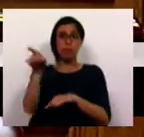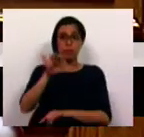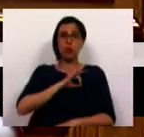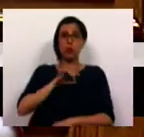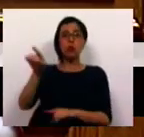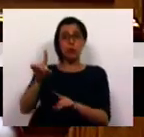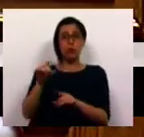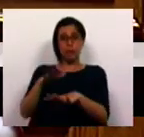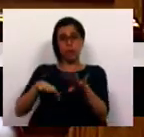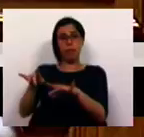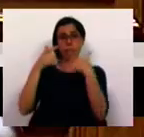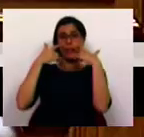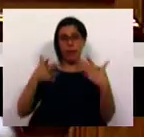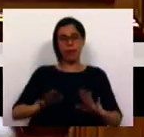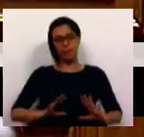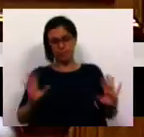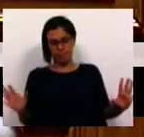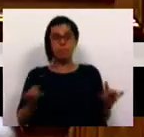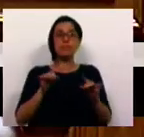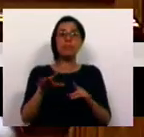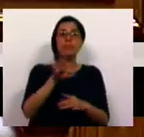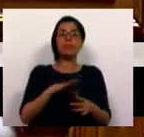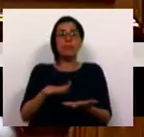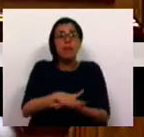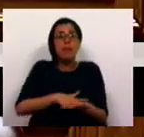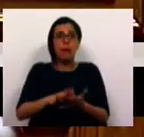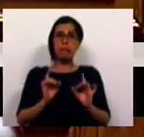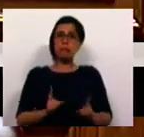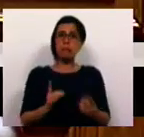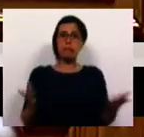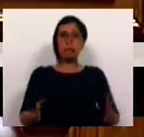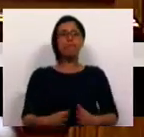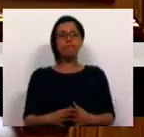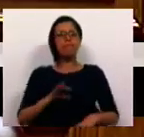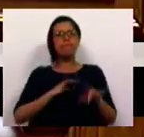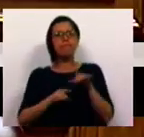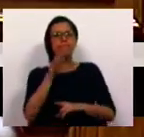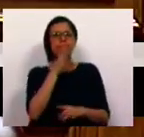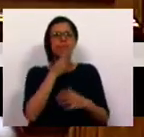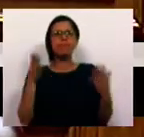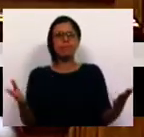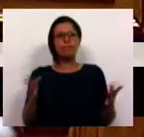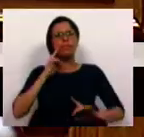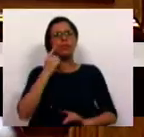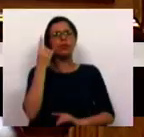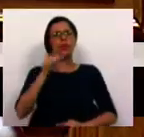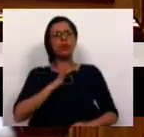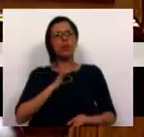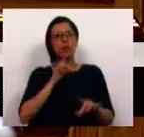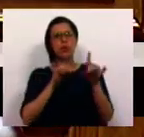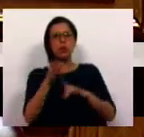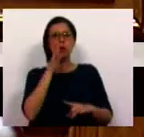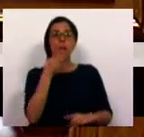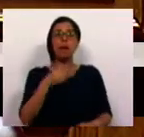senhores bem contribuíram. Bom, este é o quadro de base. E por isso, senhoras e senhores deputados, e em particular, senhoras e